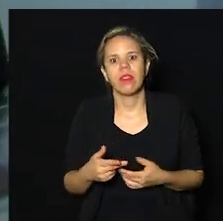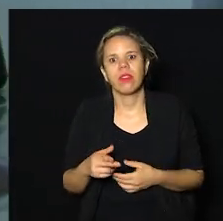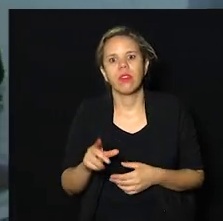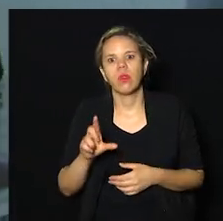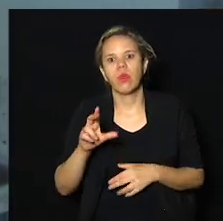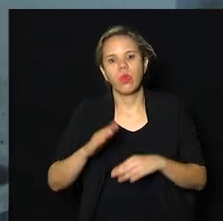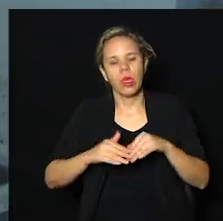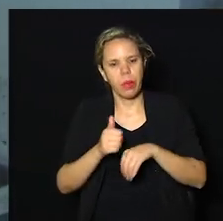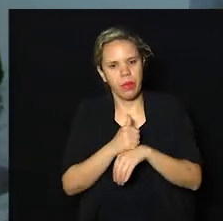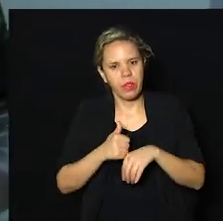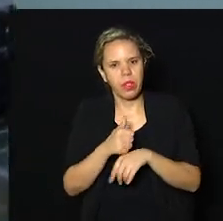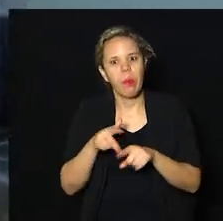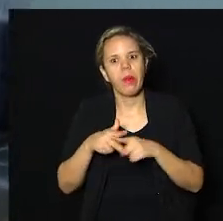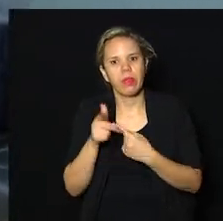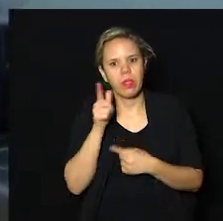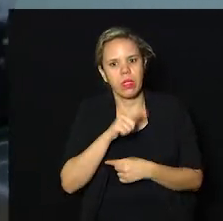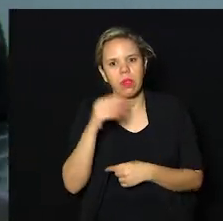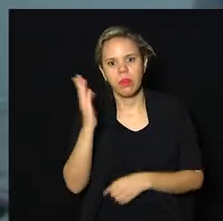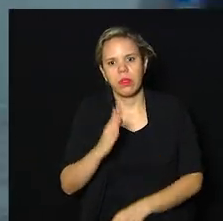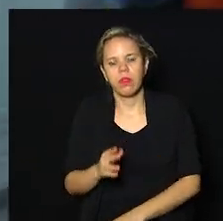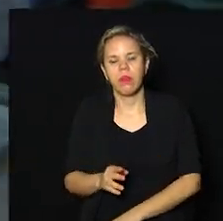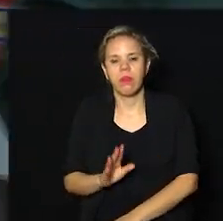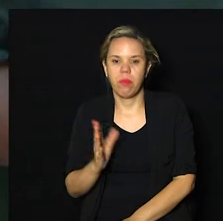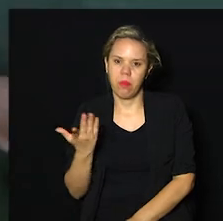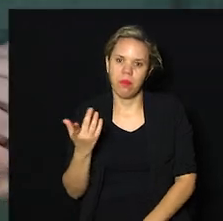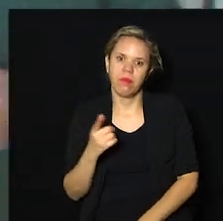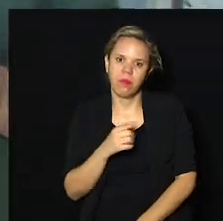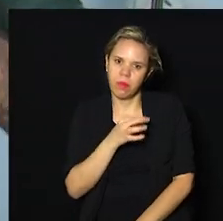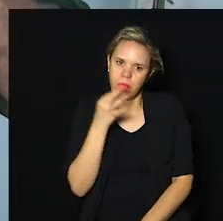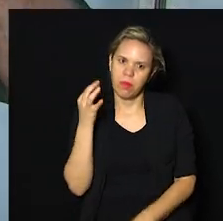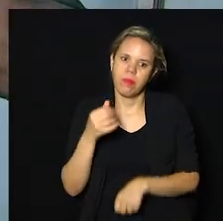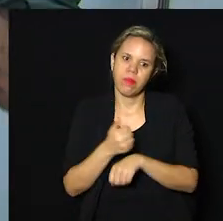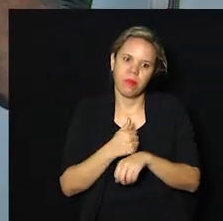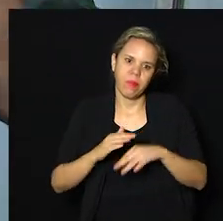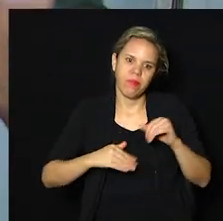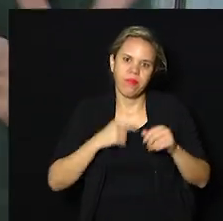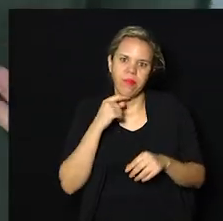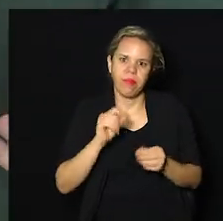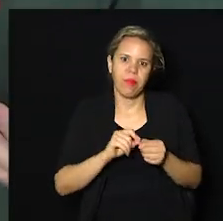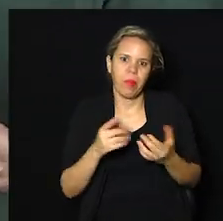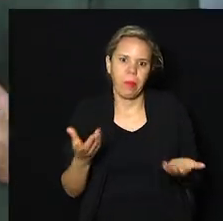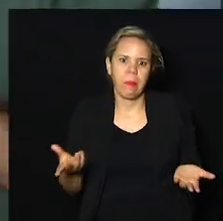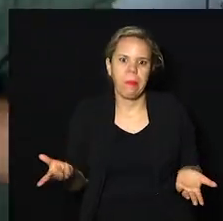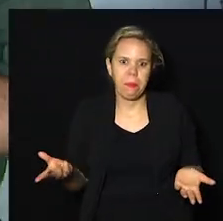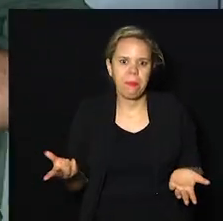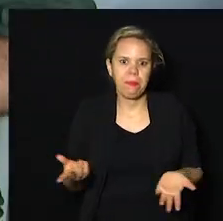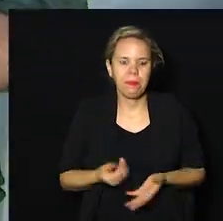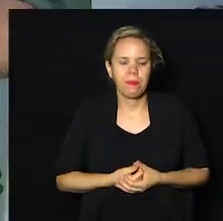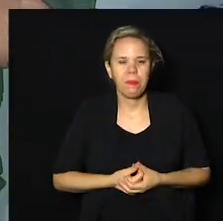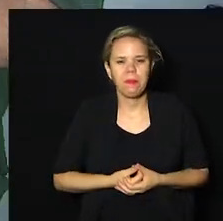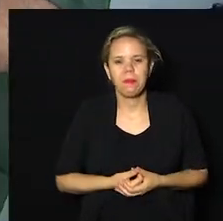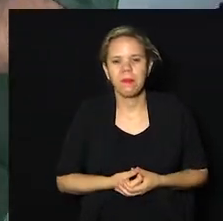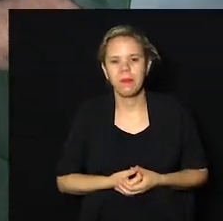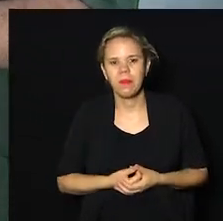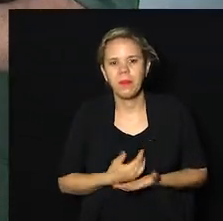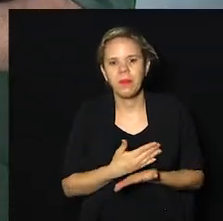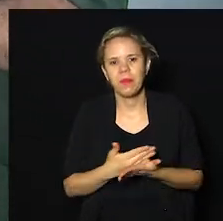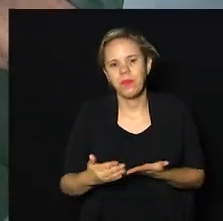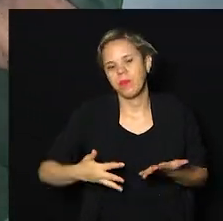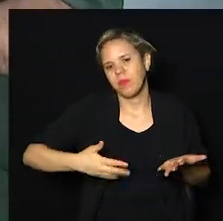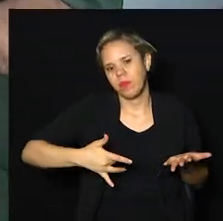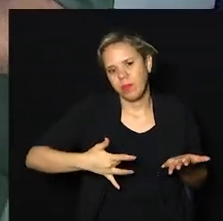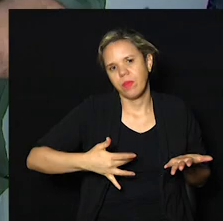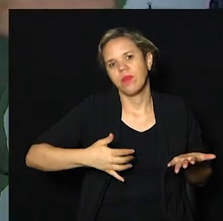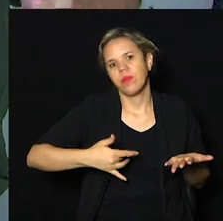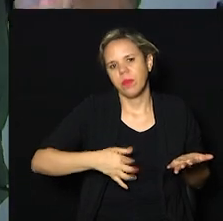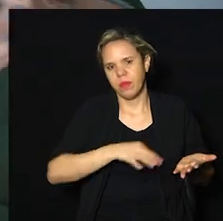no Brasil. Para consertar. Olha aí, de repente pode ser uma bela de uma opção para quem está em dúvida o que fazer na vida, né? Começa a tocar também,